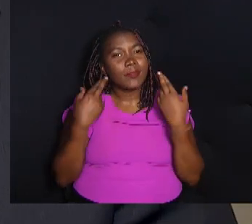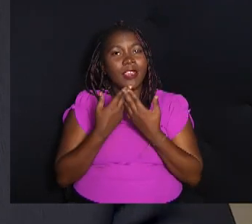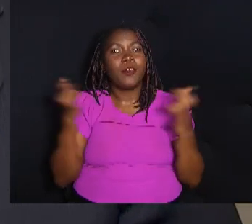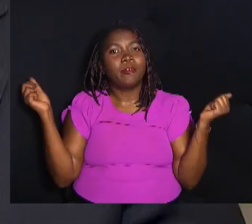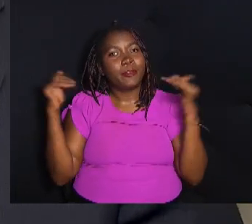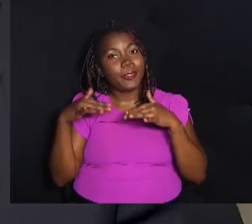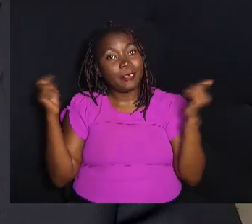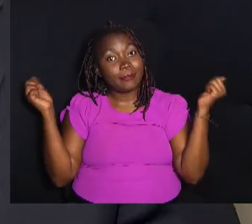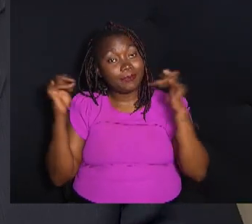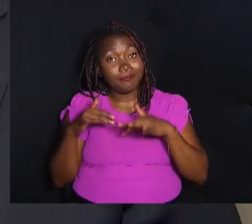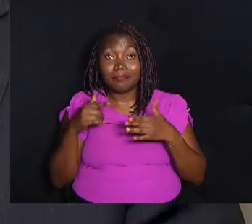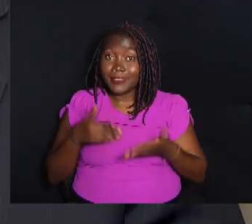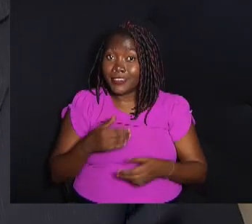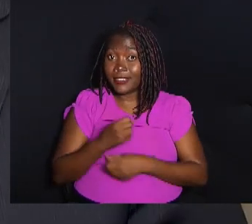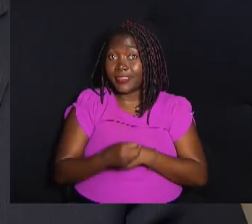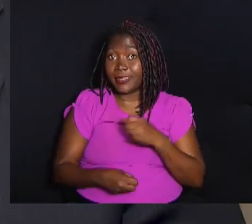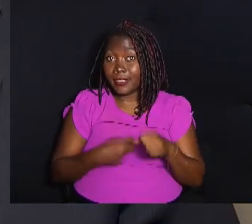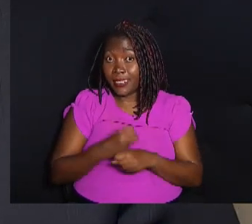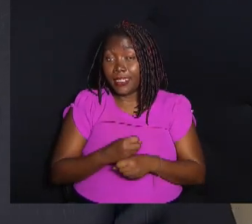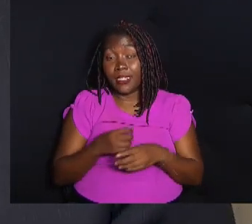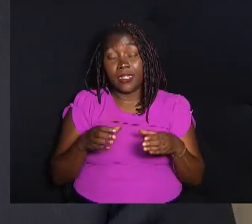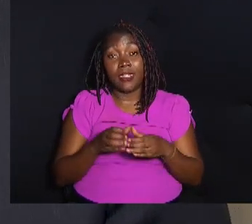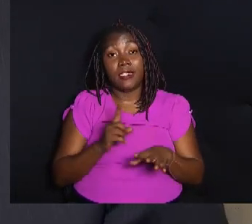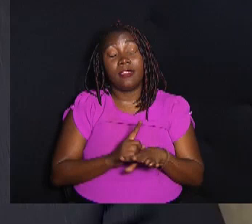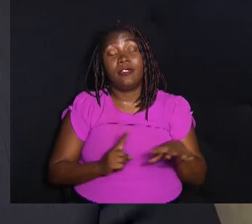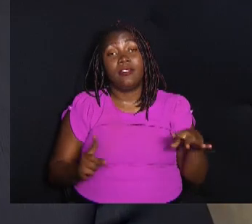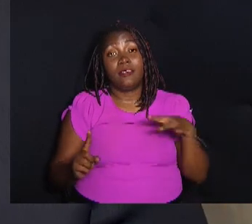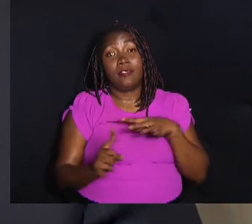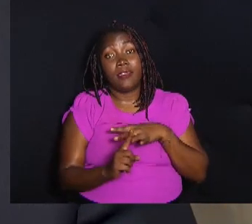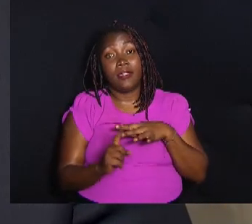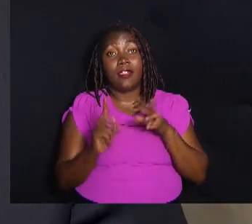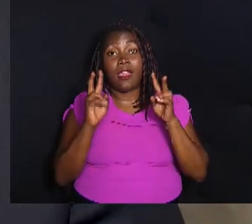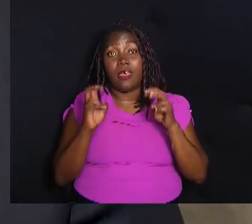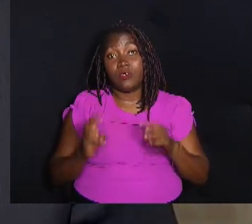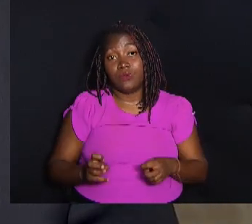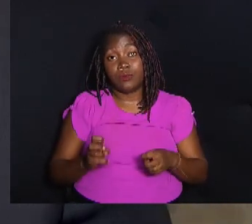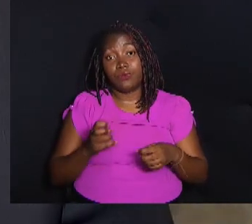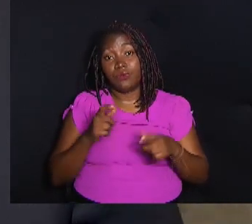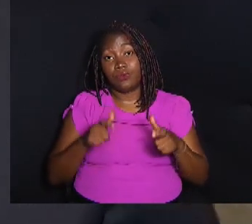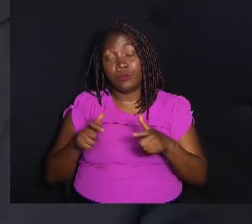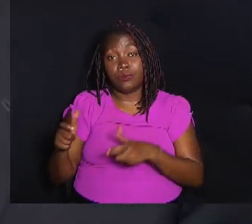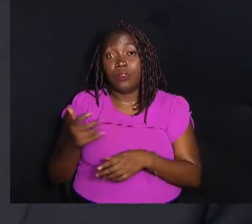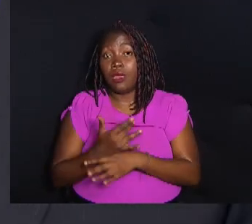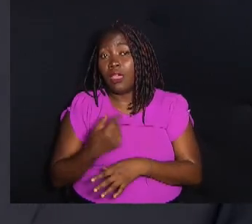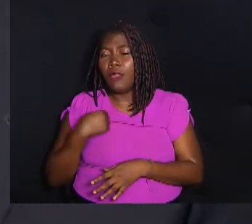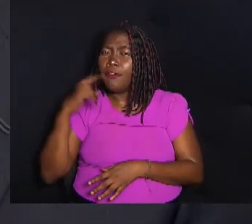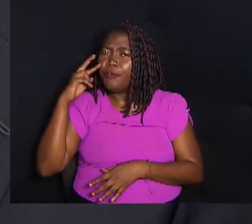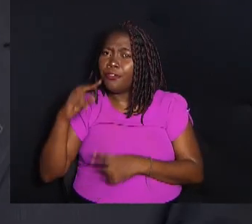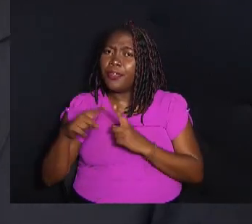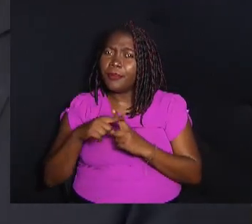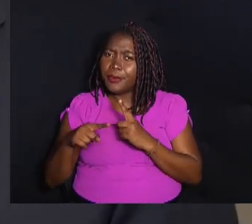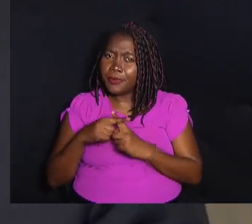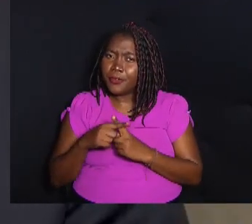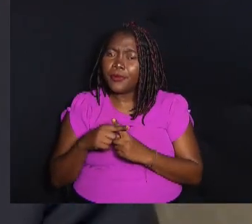da da de da frente das da assuntos da Região Metropolitana e eu vi como positivo o